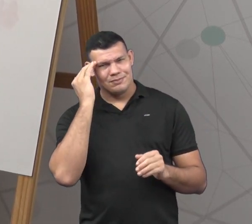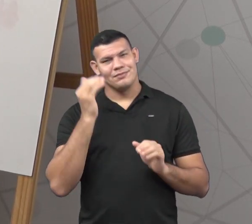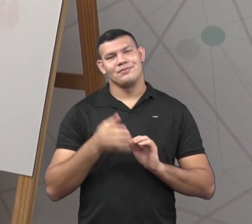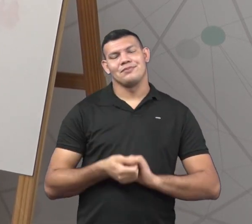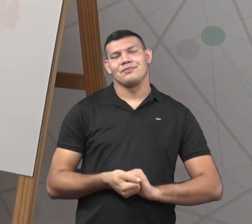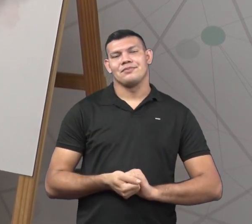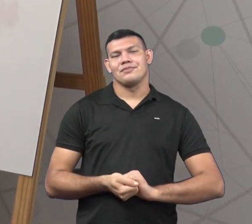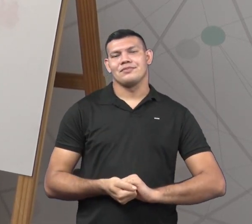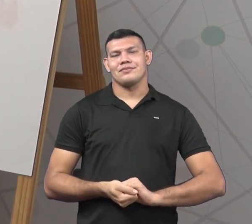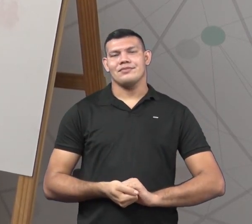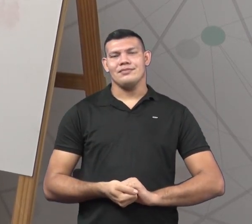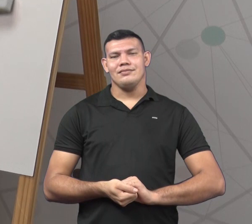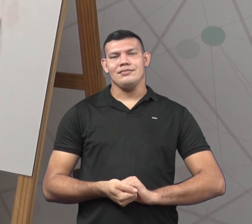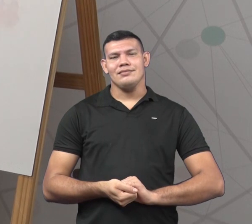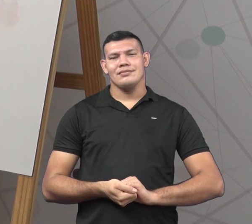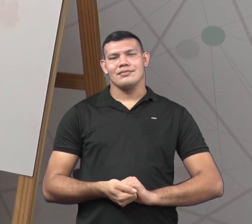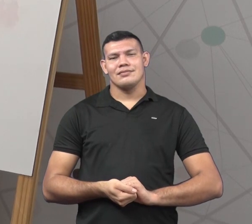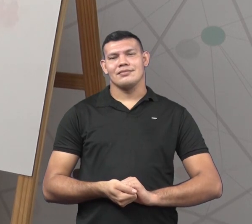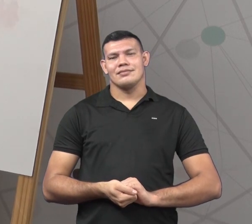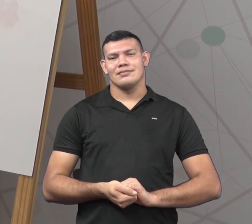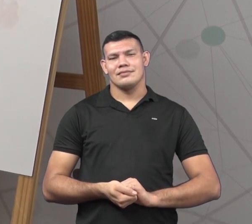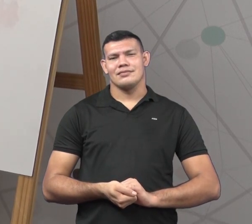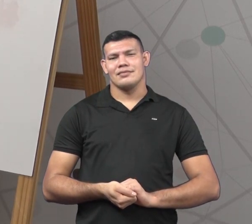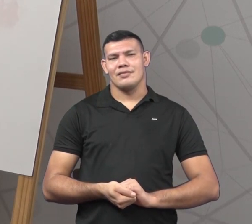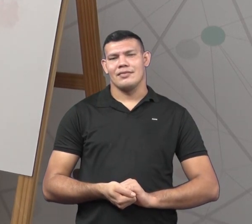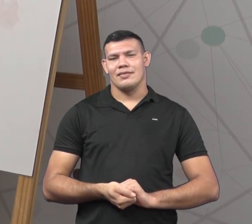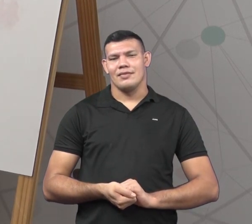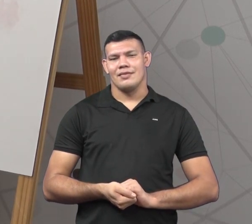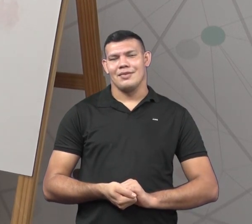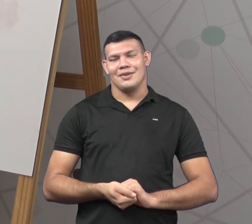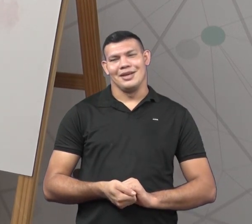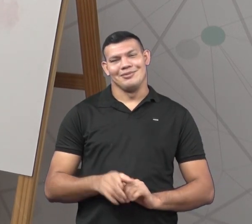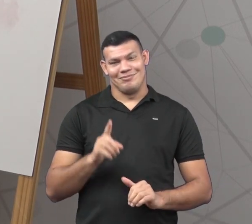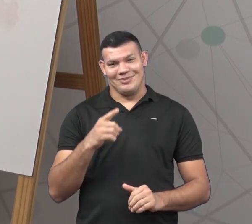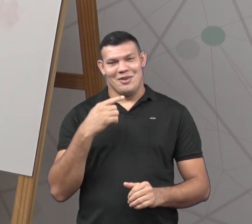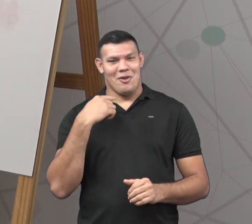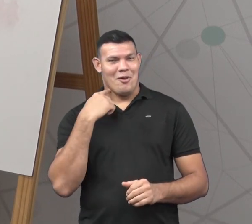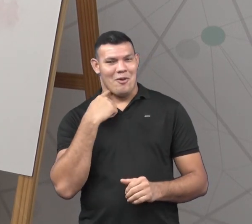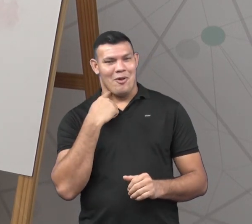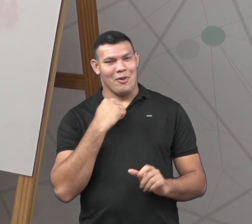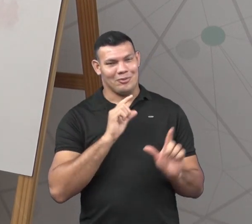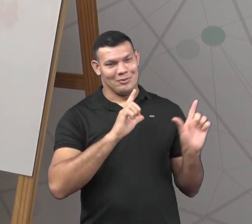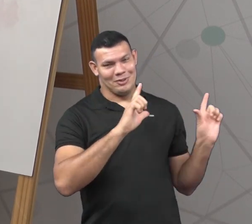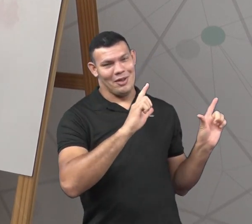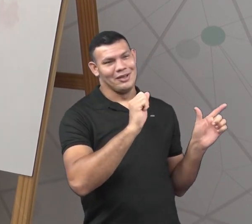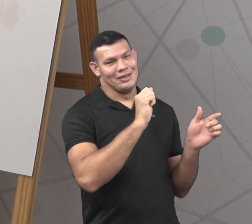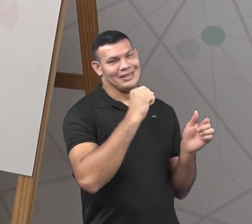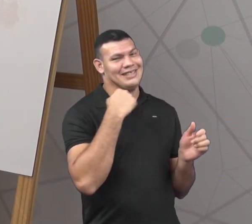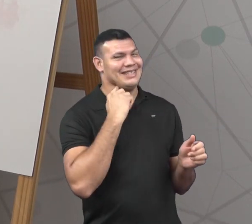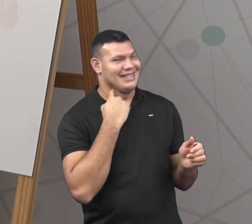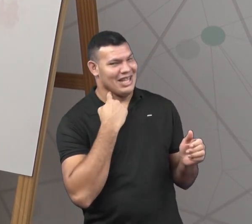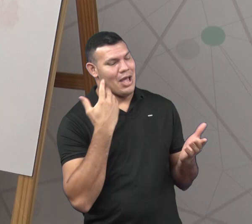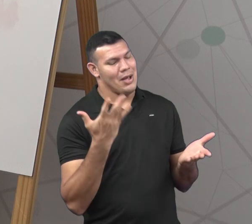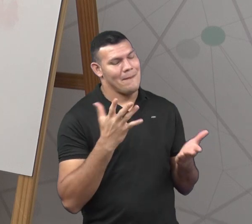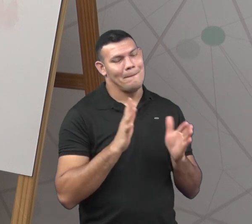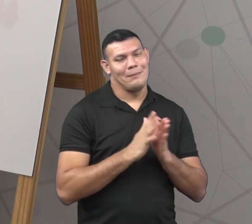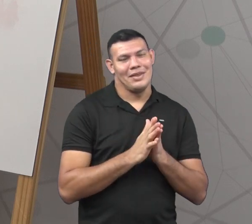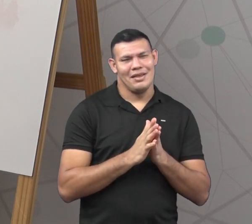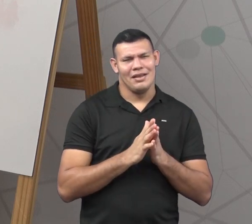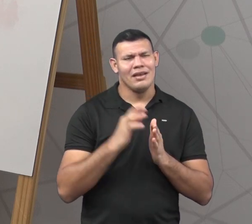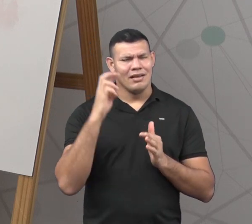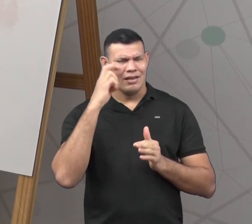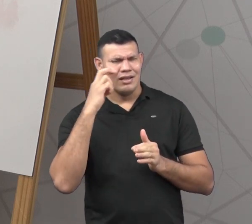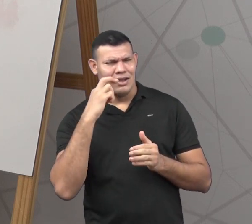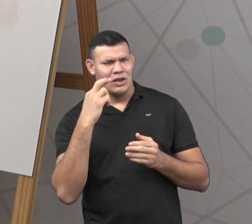ok? Ficar um pouquinho machadinho, mas acredito que vocês conseguem visualizar. Opa, vamos lá. Eu